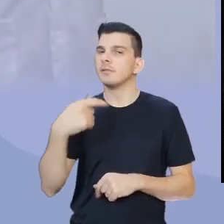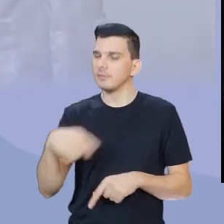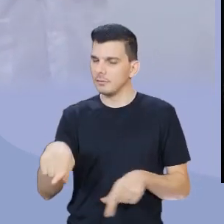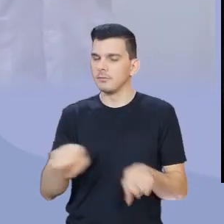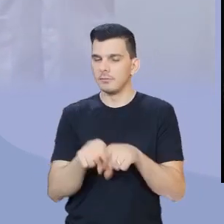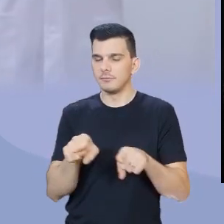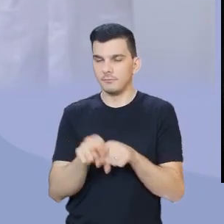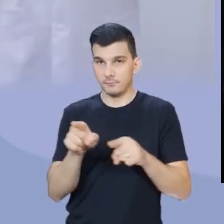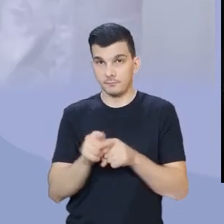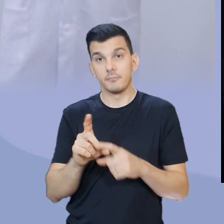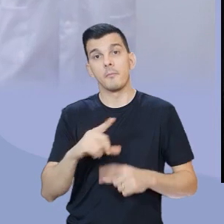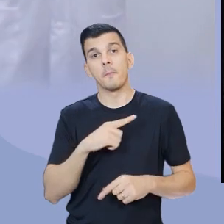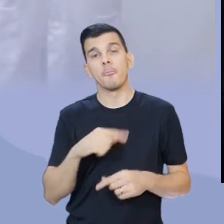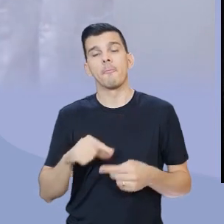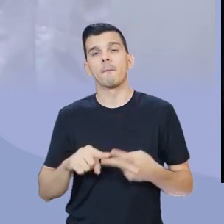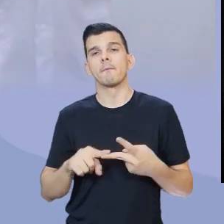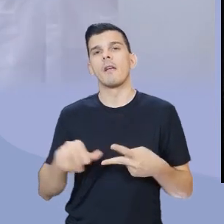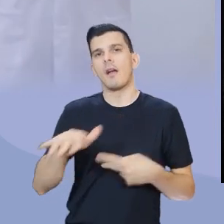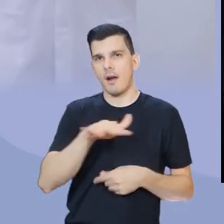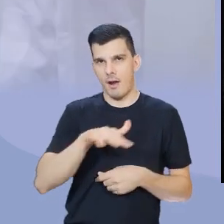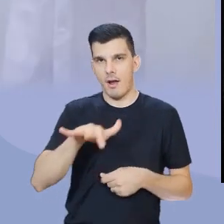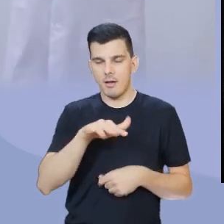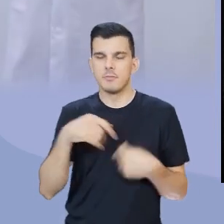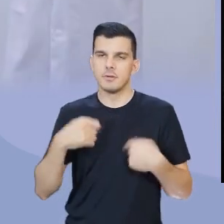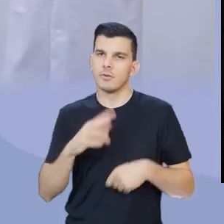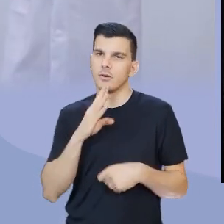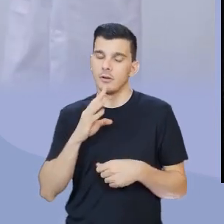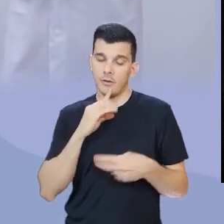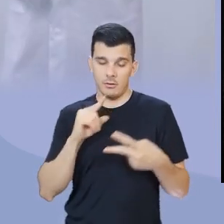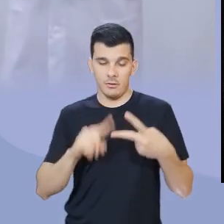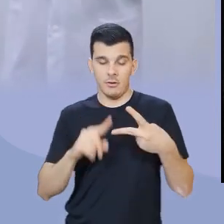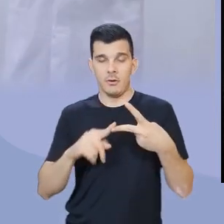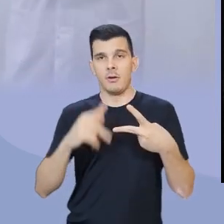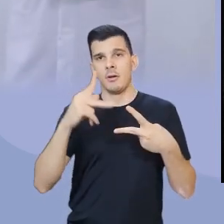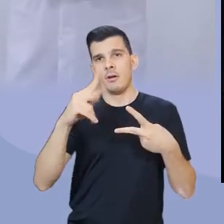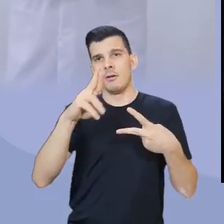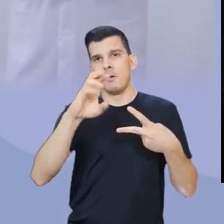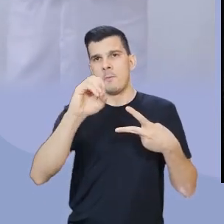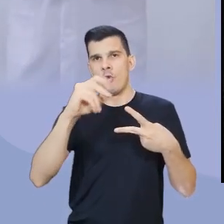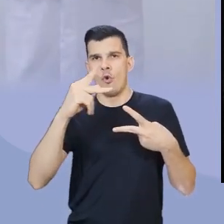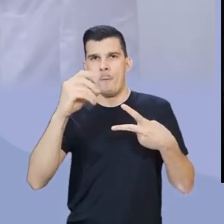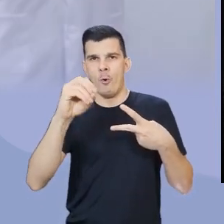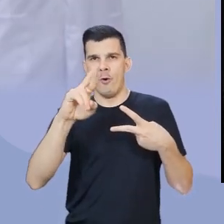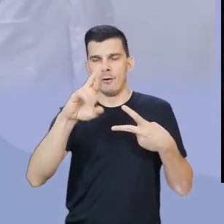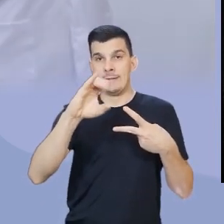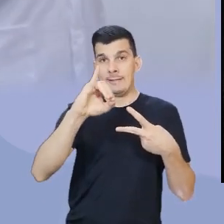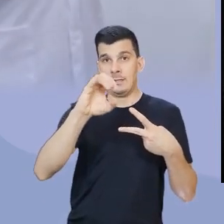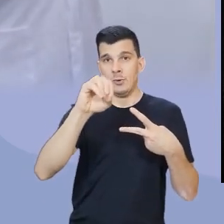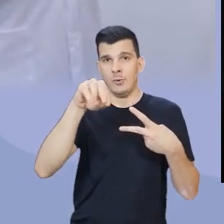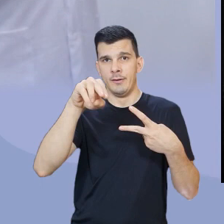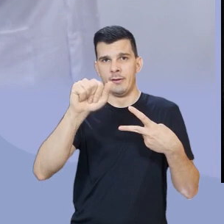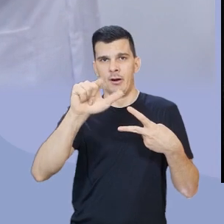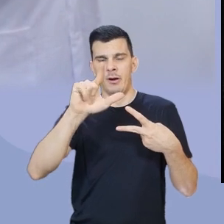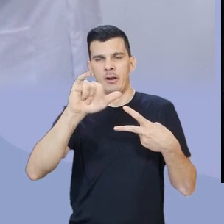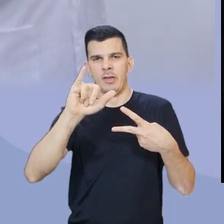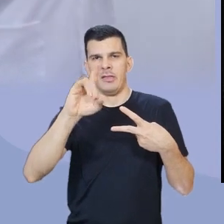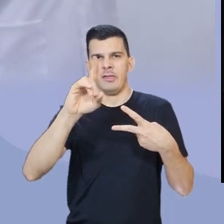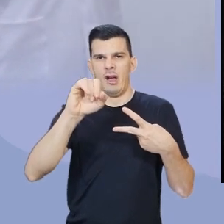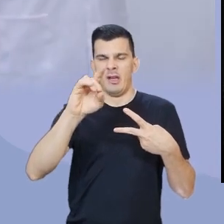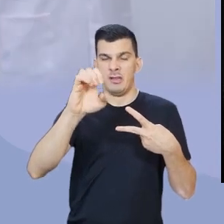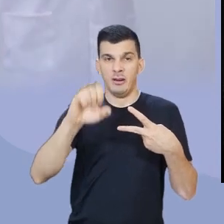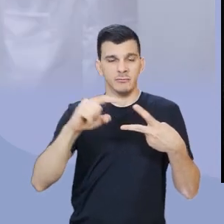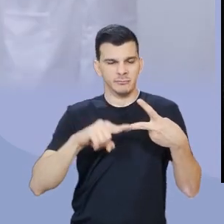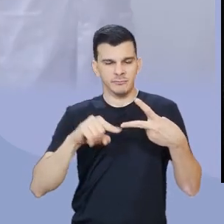geometria, o Teorema de Pitágoras. E áreas e volumes você tem que dominar. Na proporcionalidade, na competência 4, 5 conteúdos